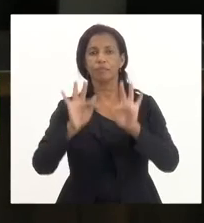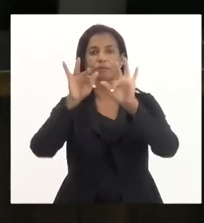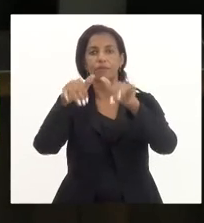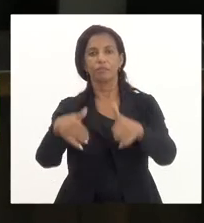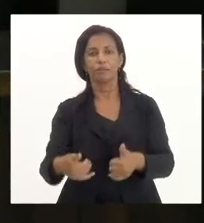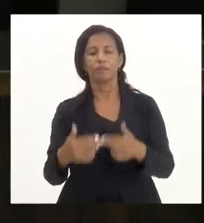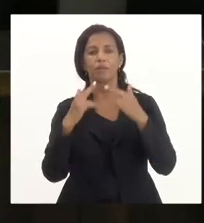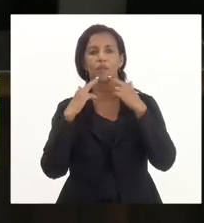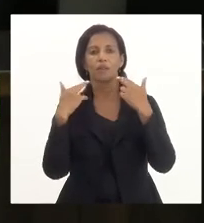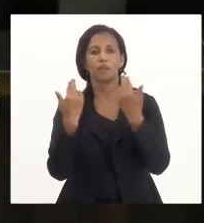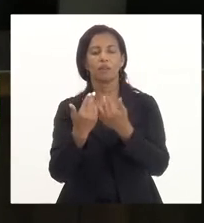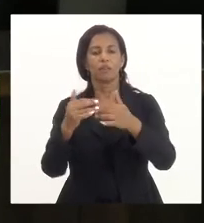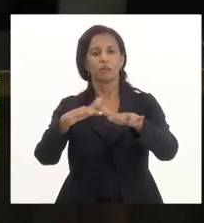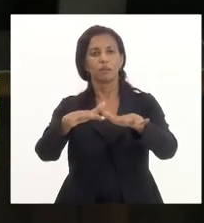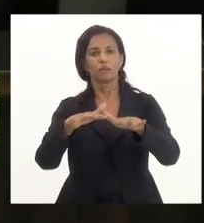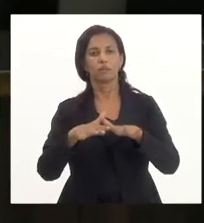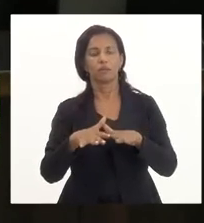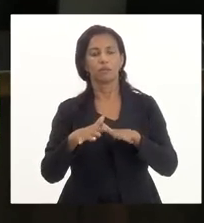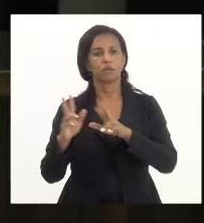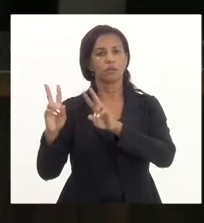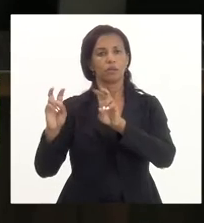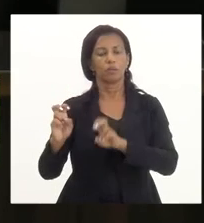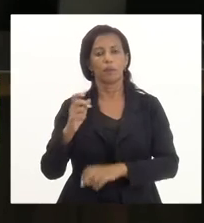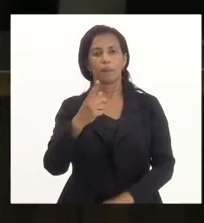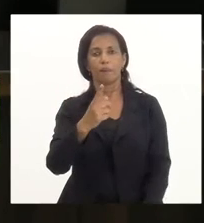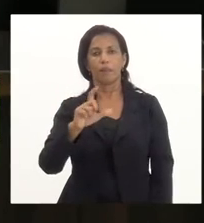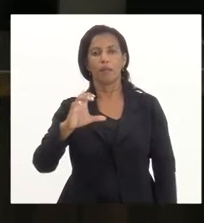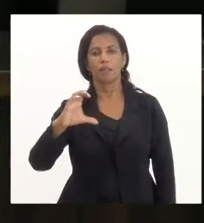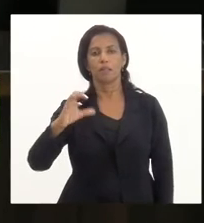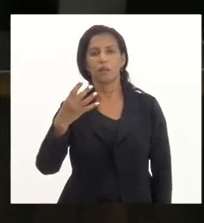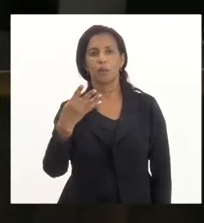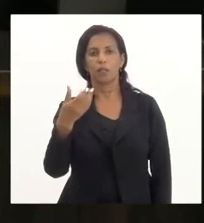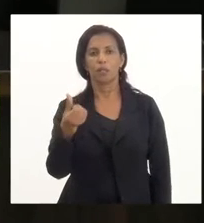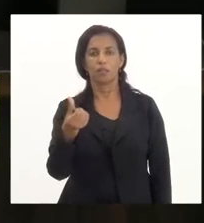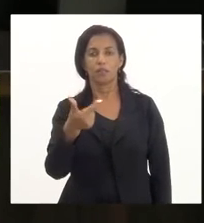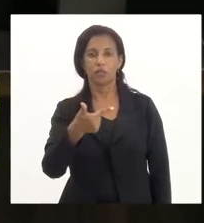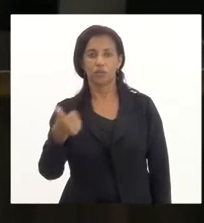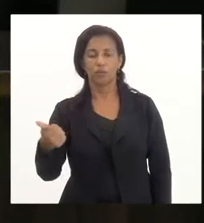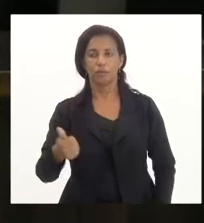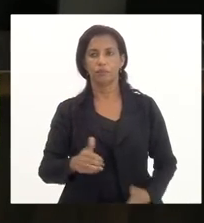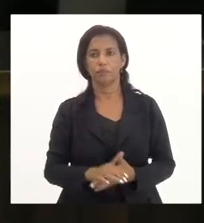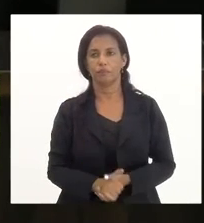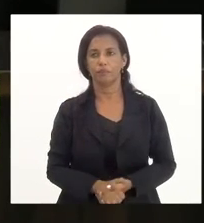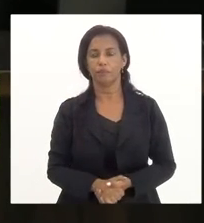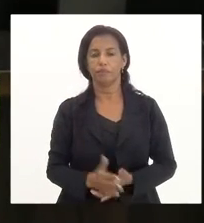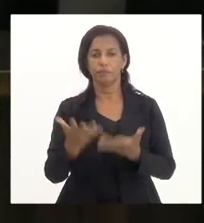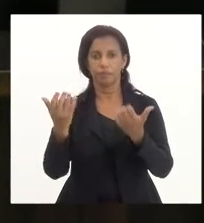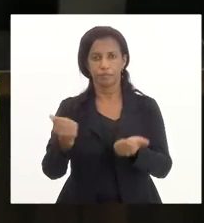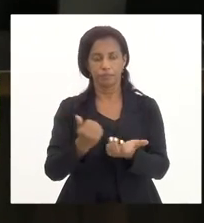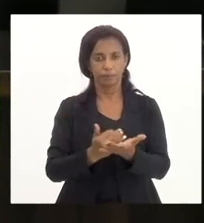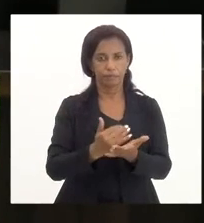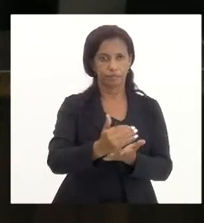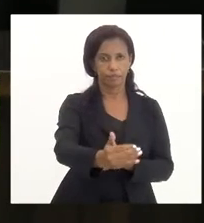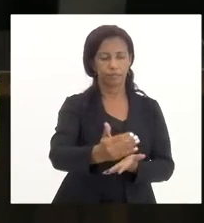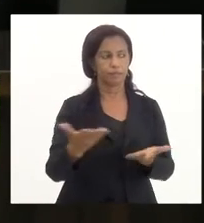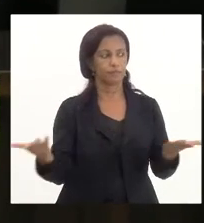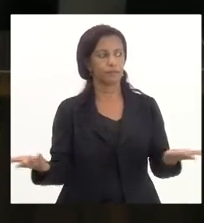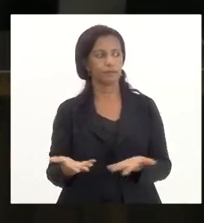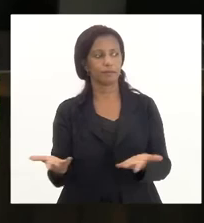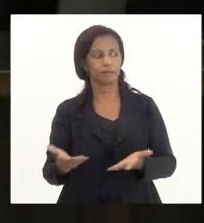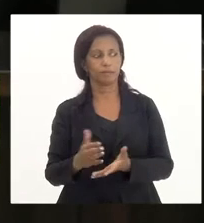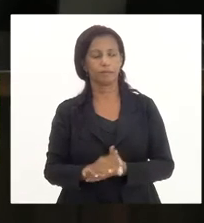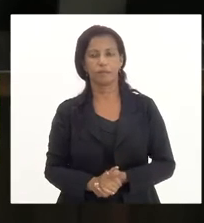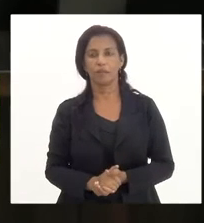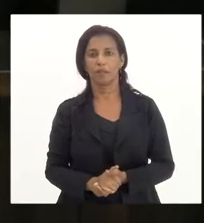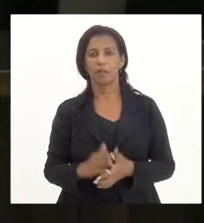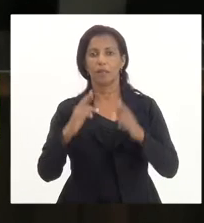encerrada a audiência sobre o PLC 4621 nós vamos iniciar agora